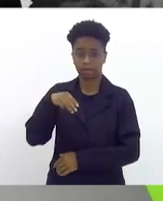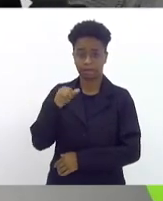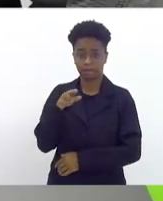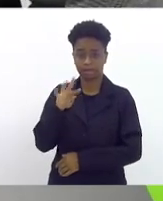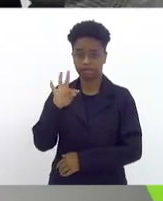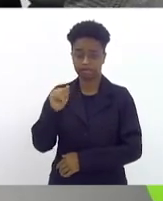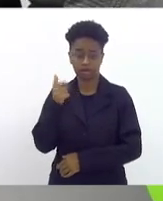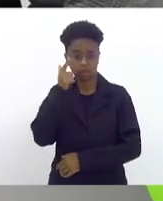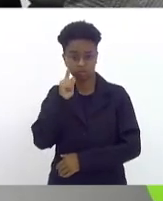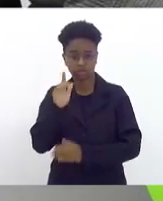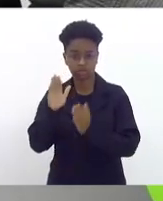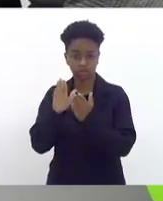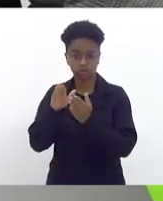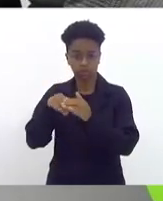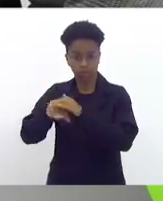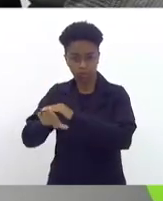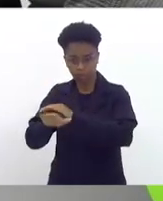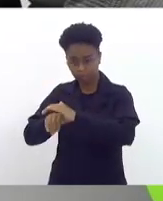desarrivado